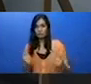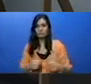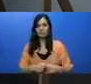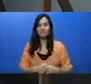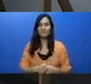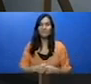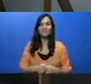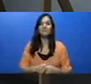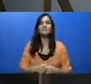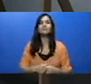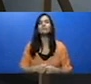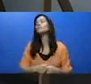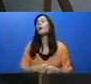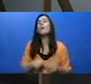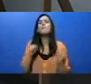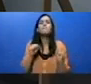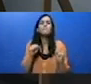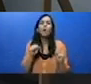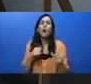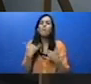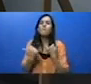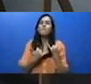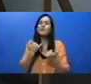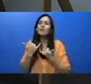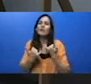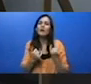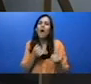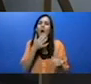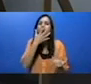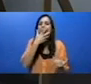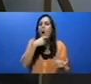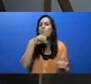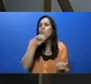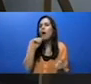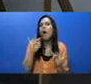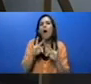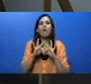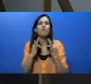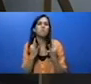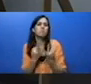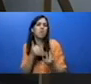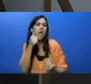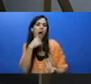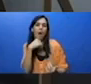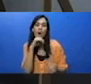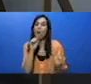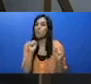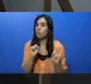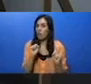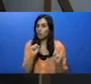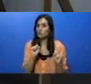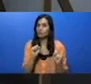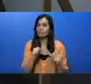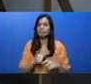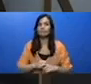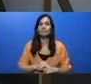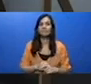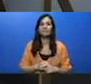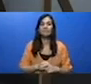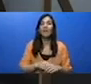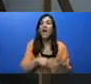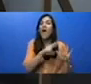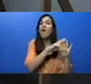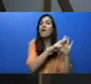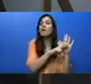ter aglomeração. Pode usar lápis colorido. Um pega um lápis verde, o outro pega um lápis vermelho, que vai dar tudo certo. Regras